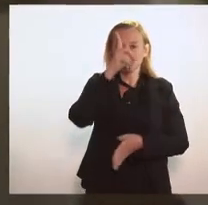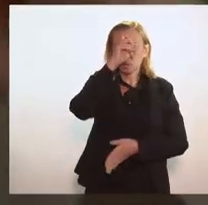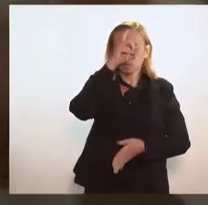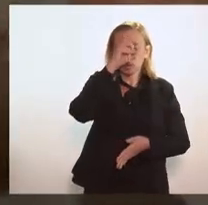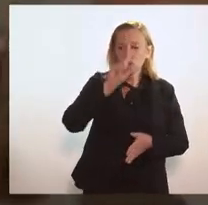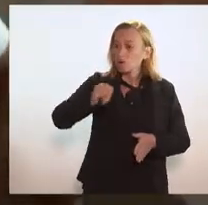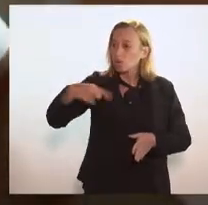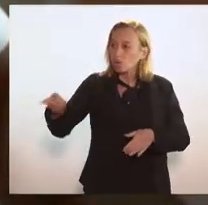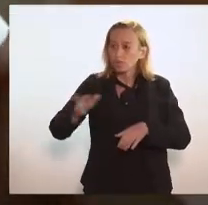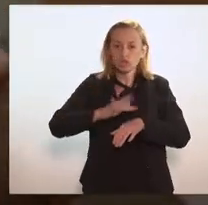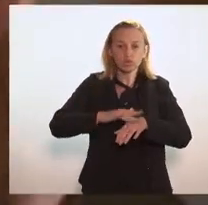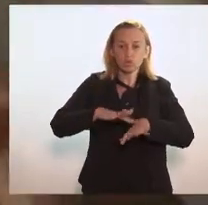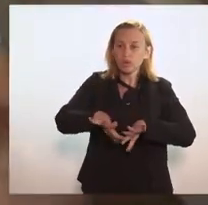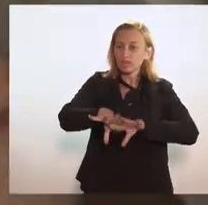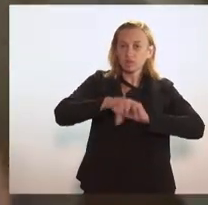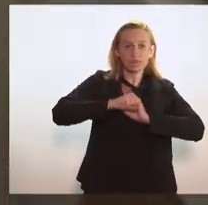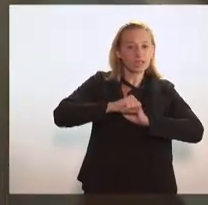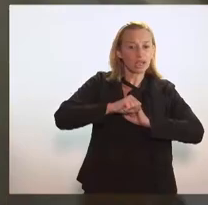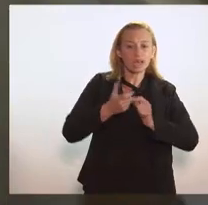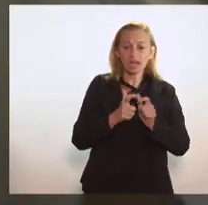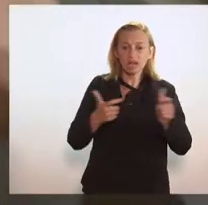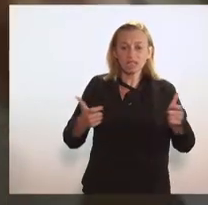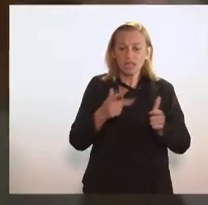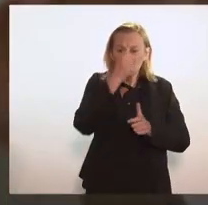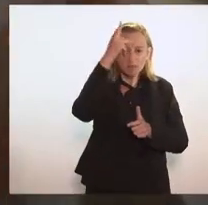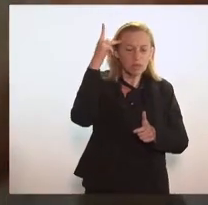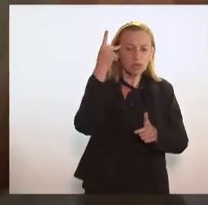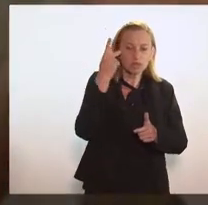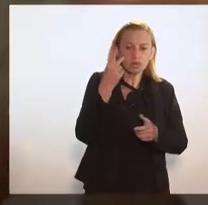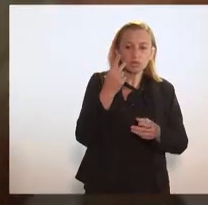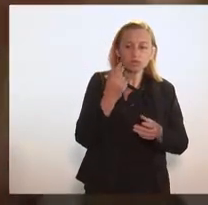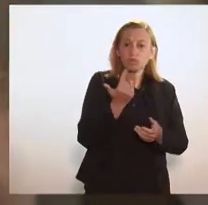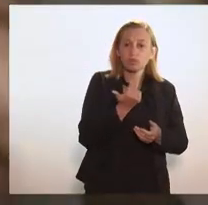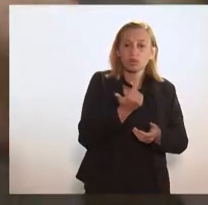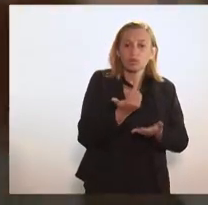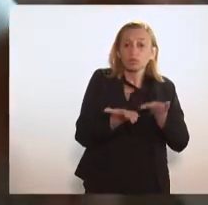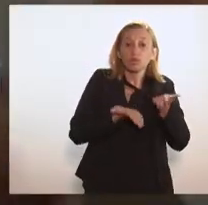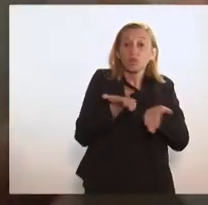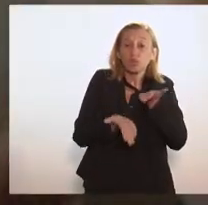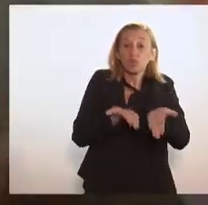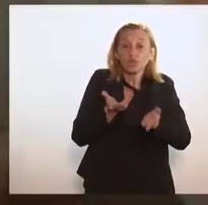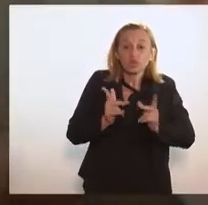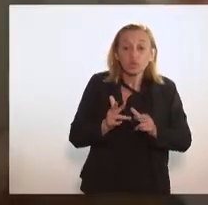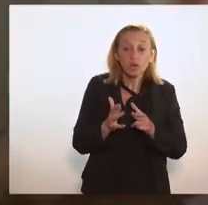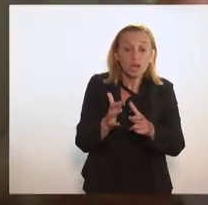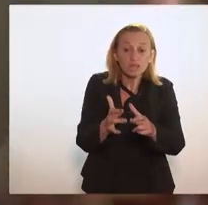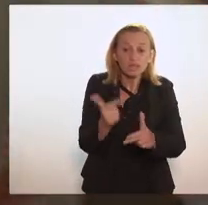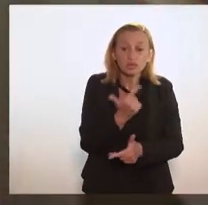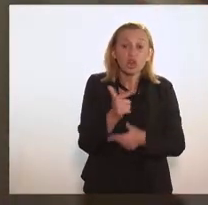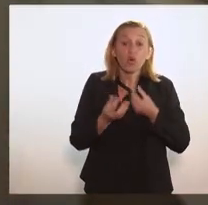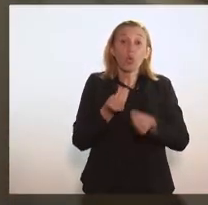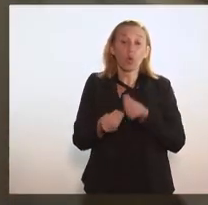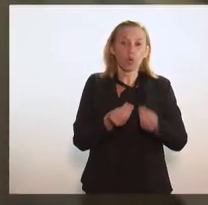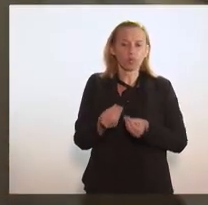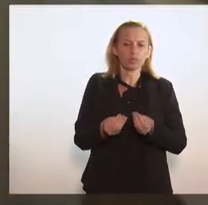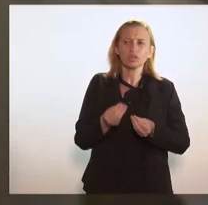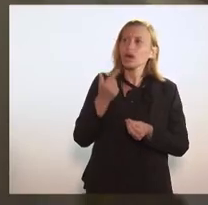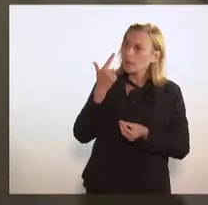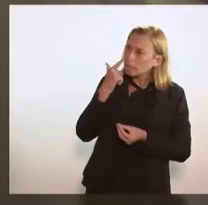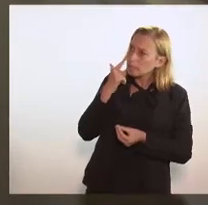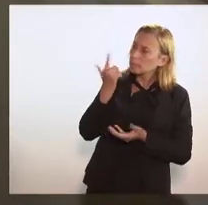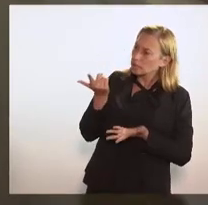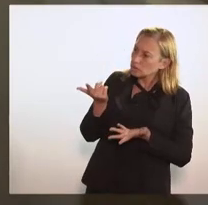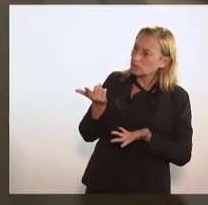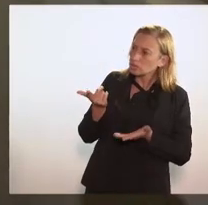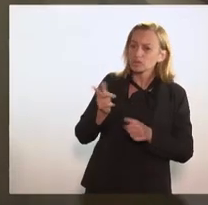em negócio pessoas não se trata mais de câncer e não ter que você tratar que pensou nesse